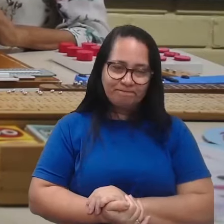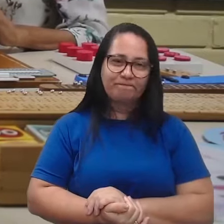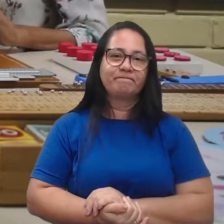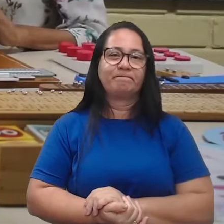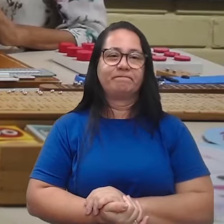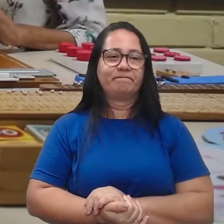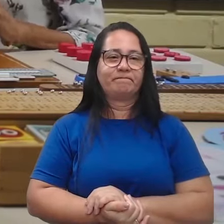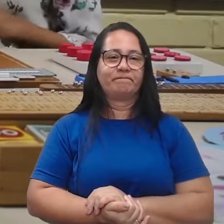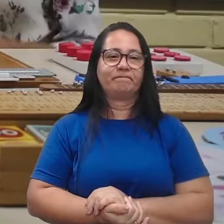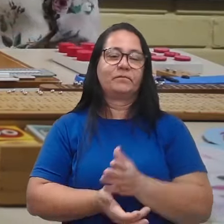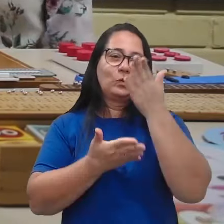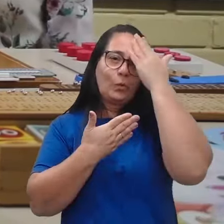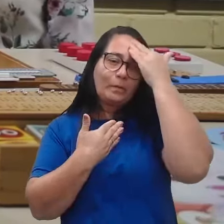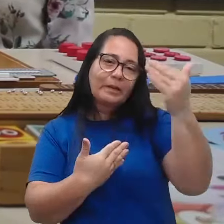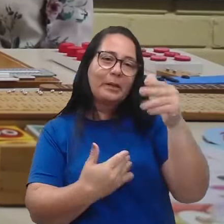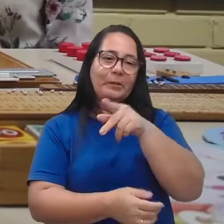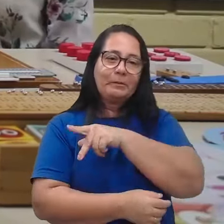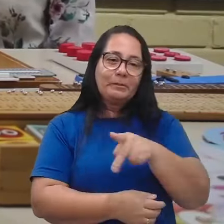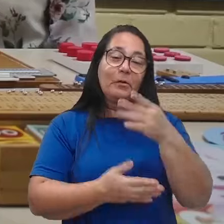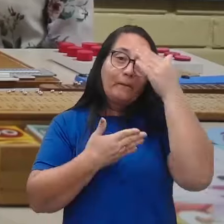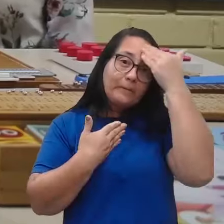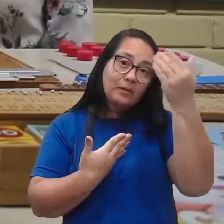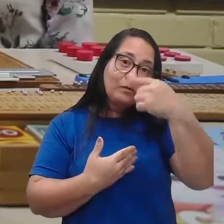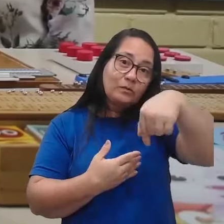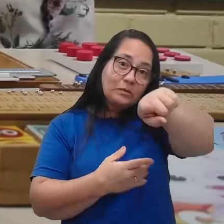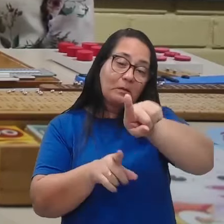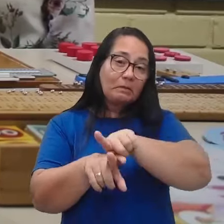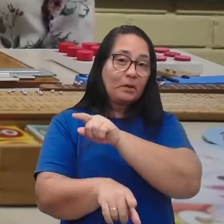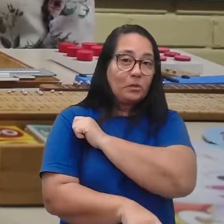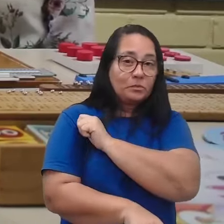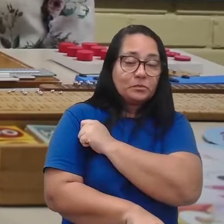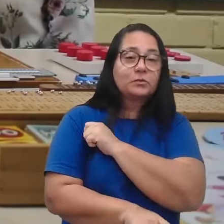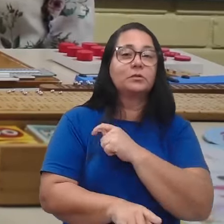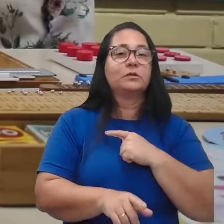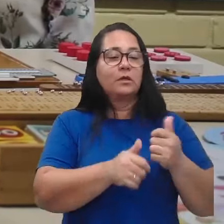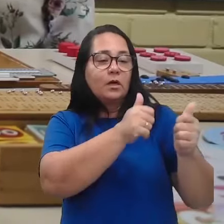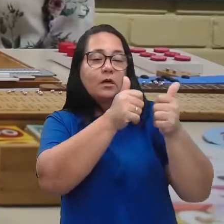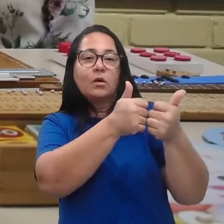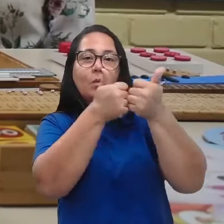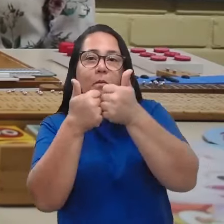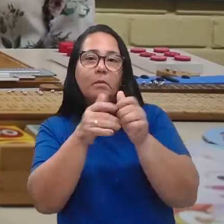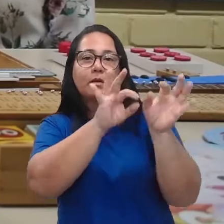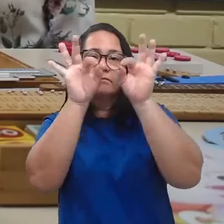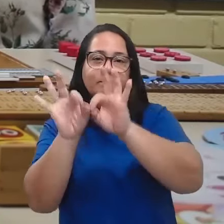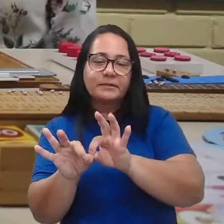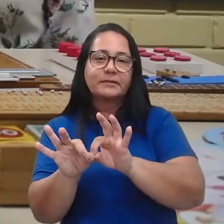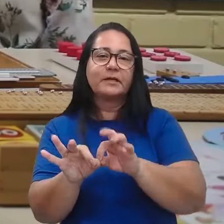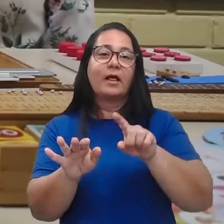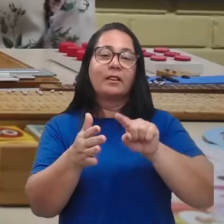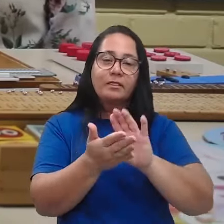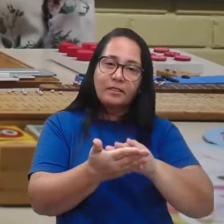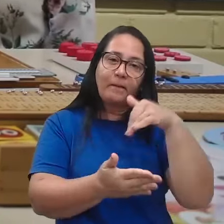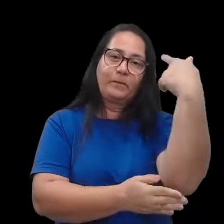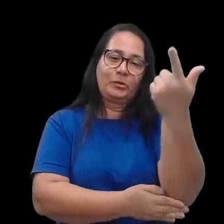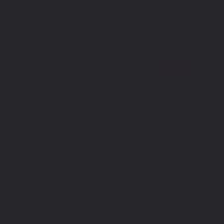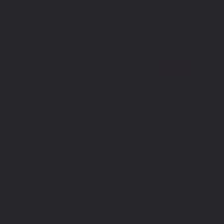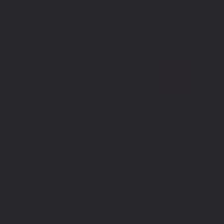vocês. Muito obrigado, professora. E obrigado a você, estudante, também, por ter acompanhado essa videoaula. Até a próxima. Até.